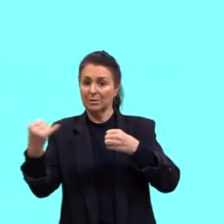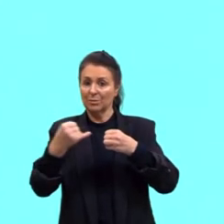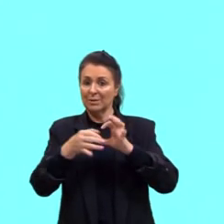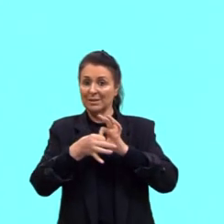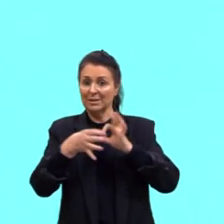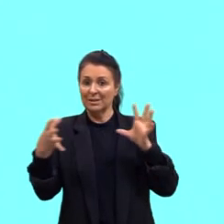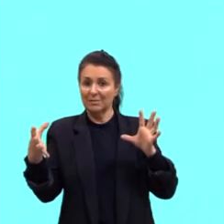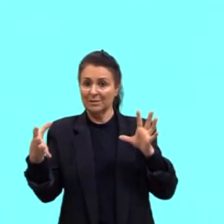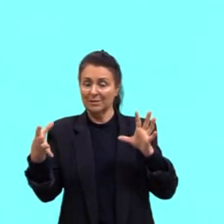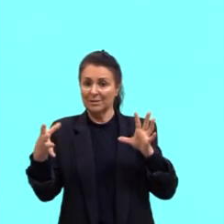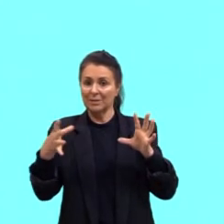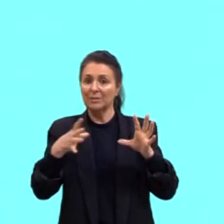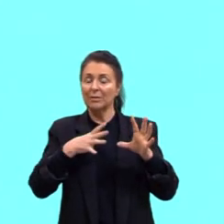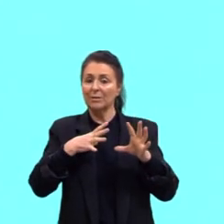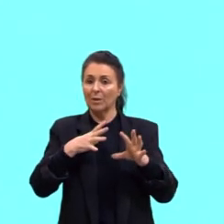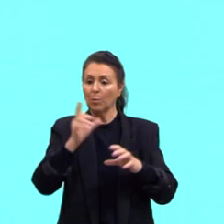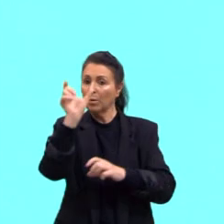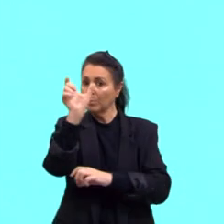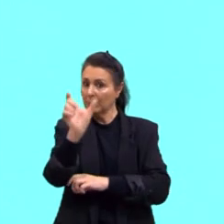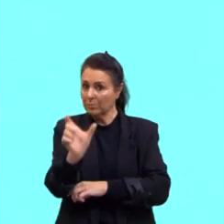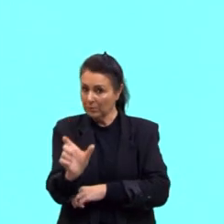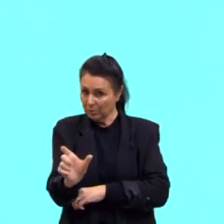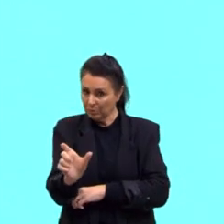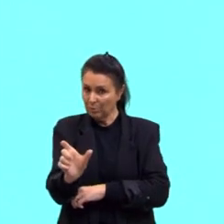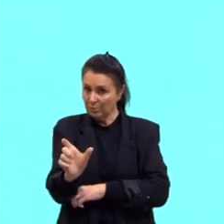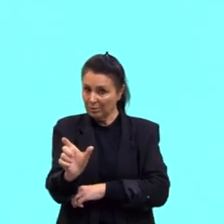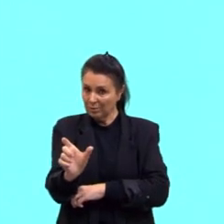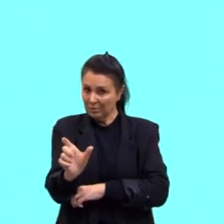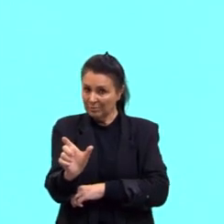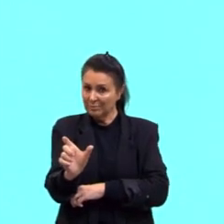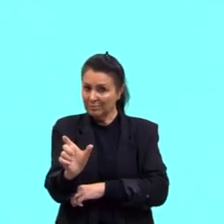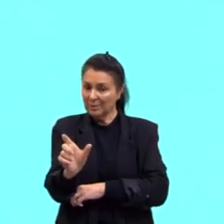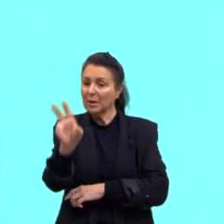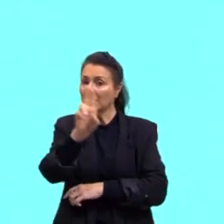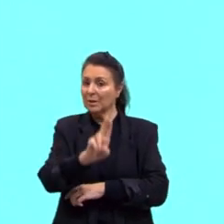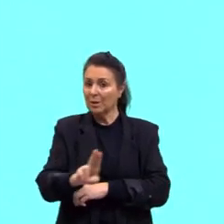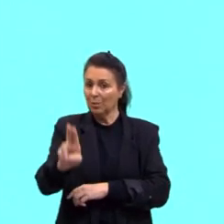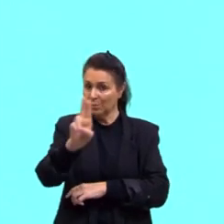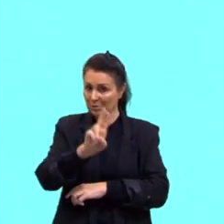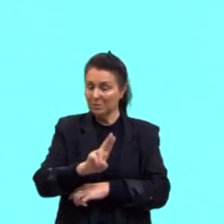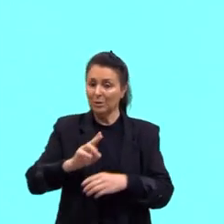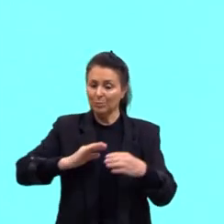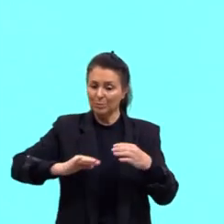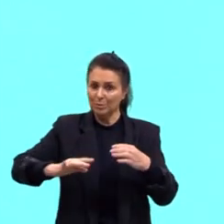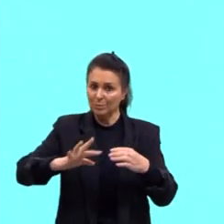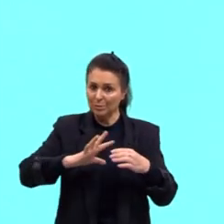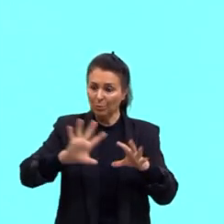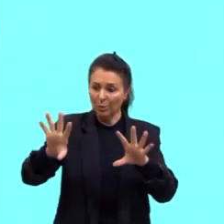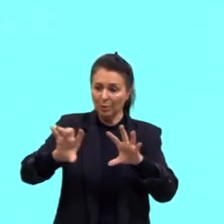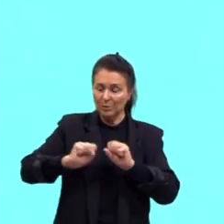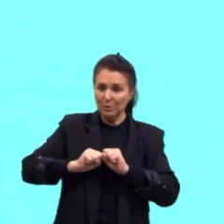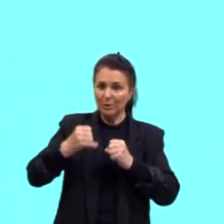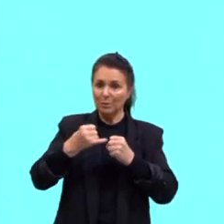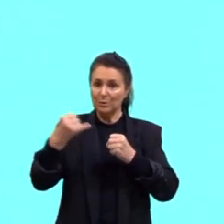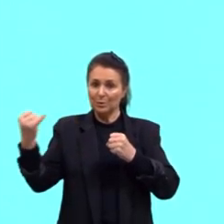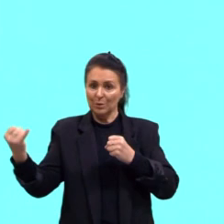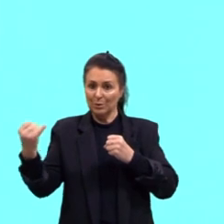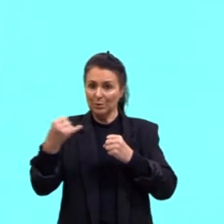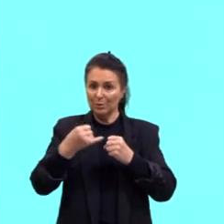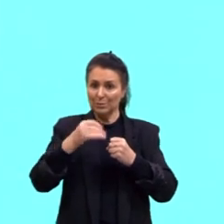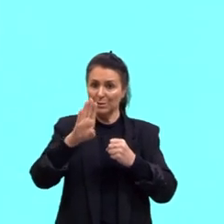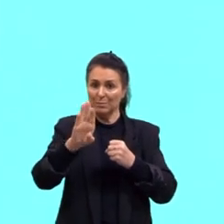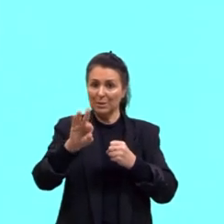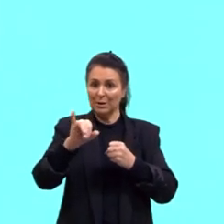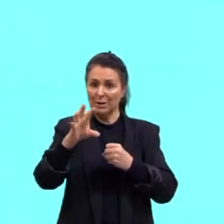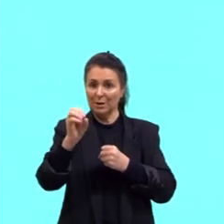livres então tem mais chance da pessoa que submetida essa solução acaba absorvendo os seus vários Então